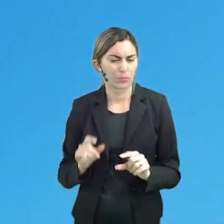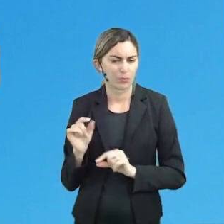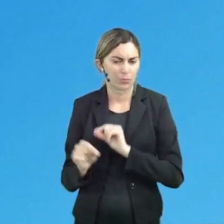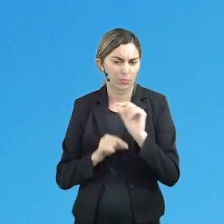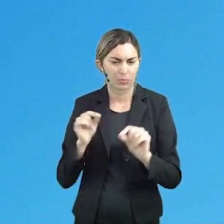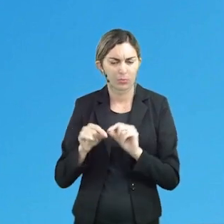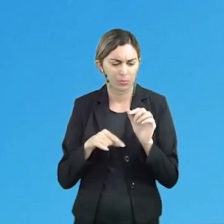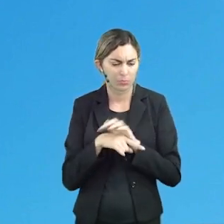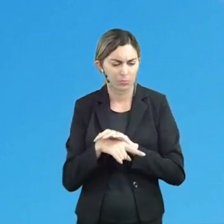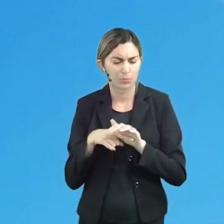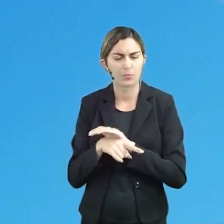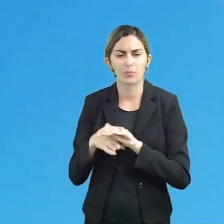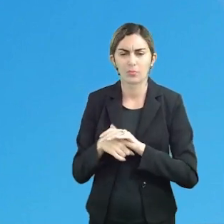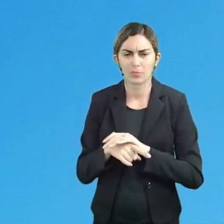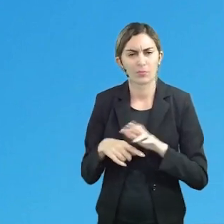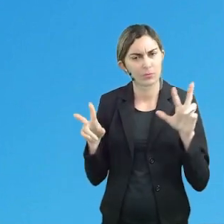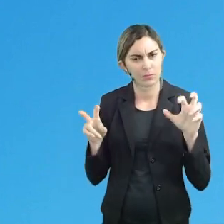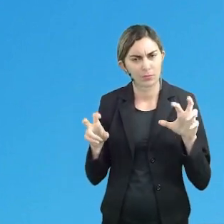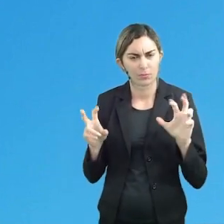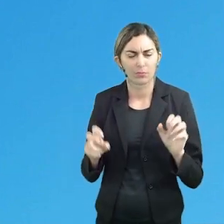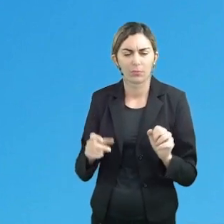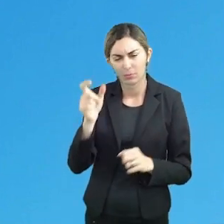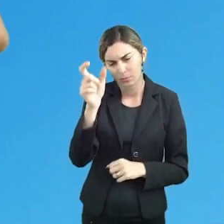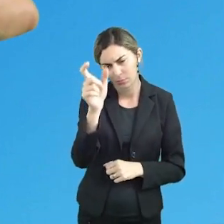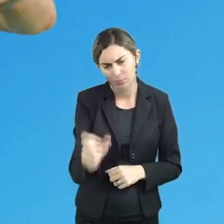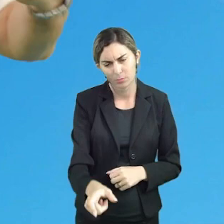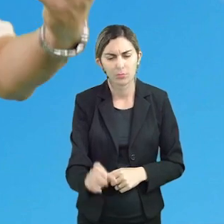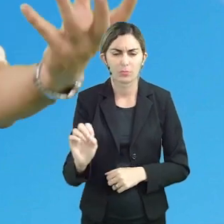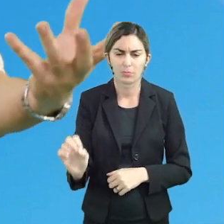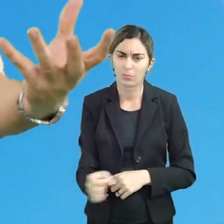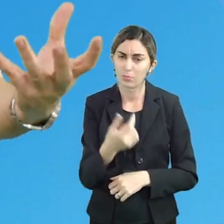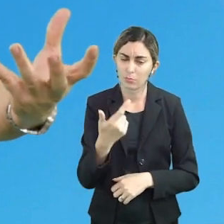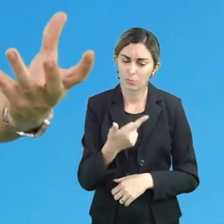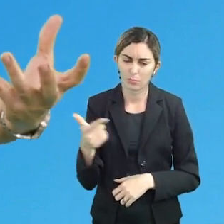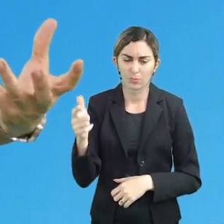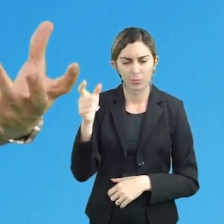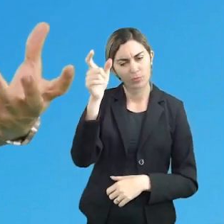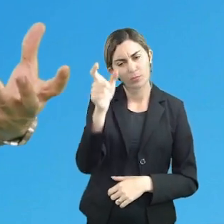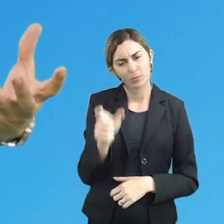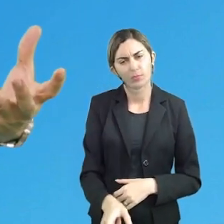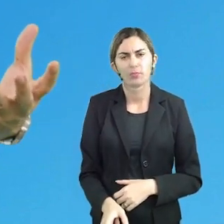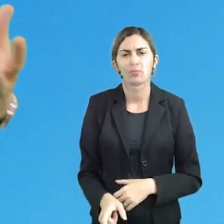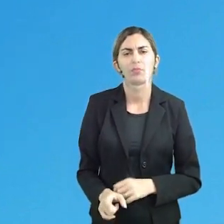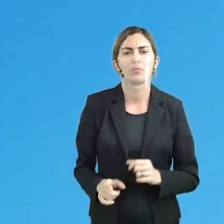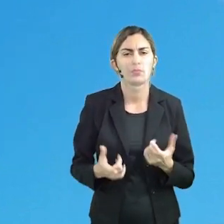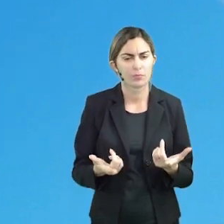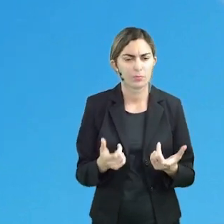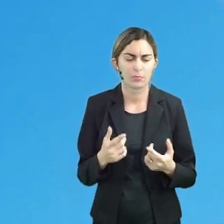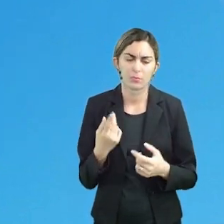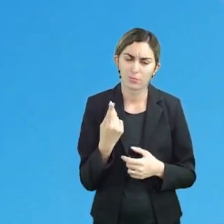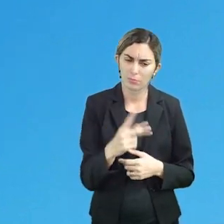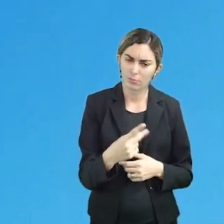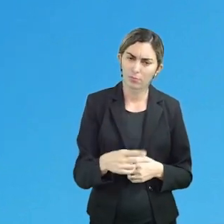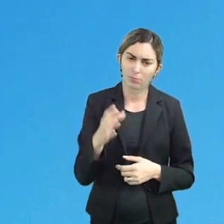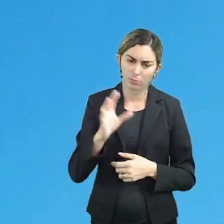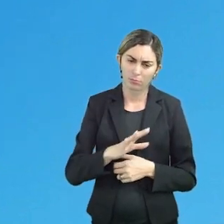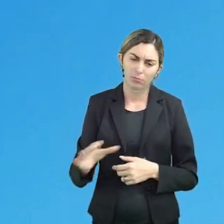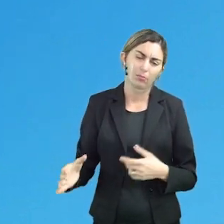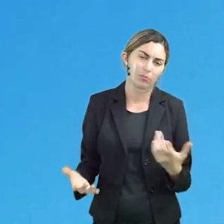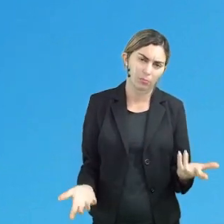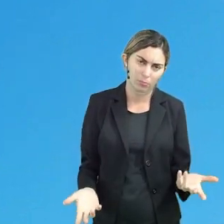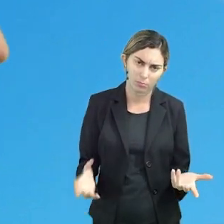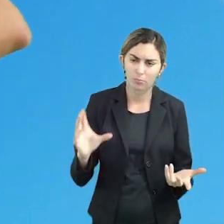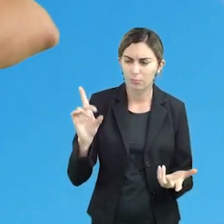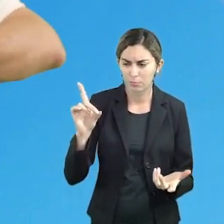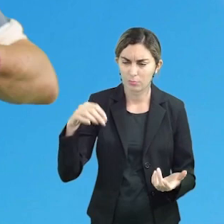Uma pesquisa sobre essa personalidade ou outra personalidade, seja ela católica, como